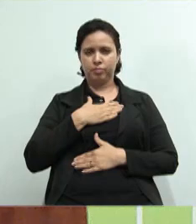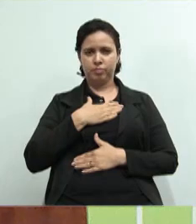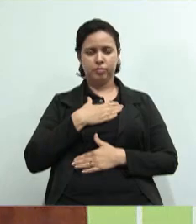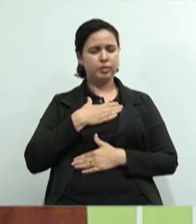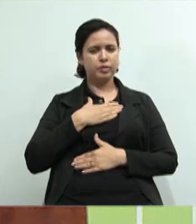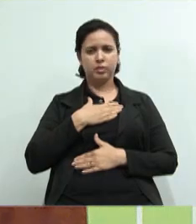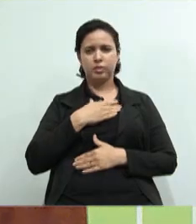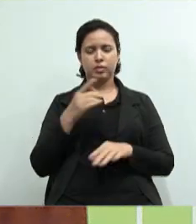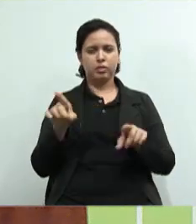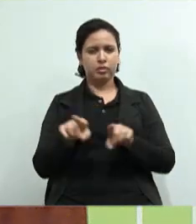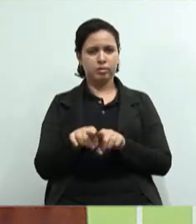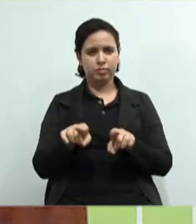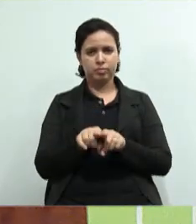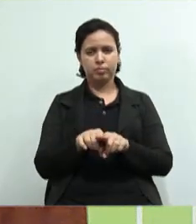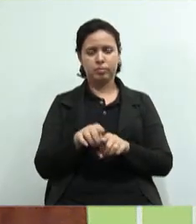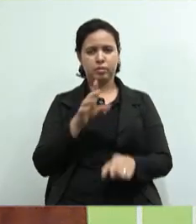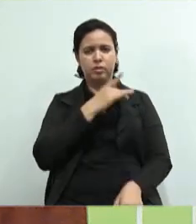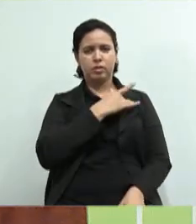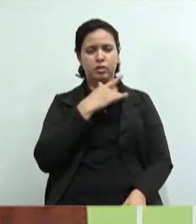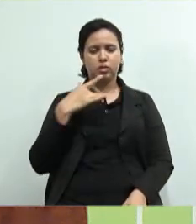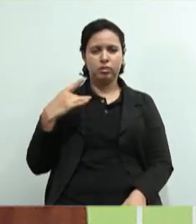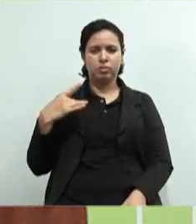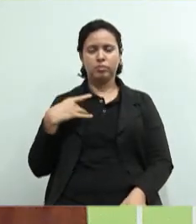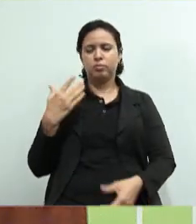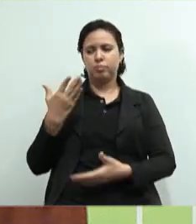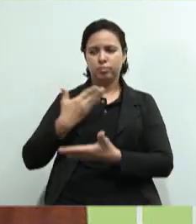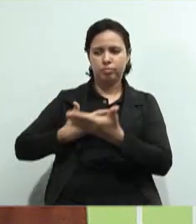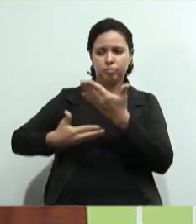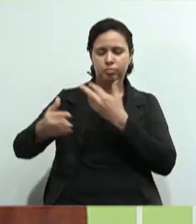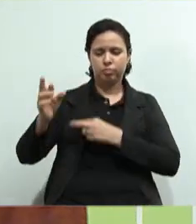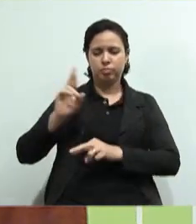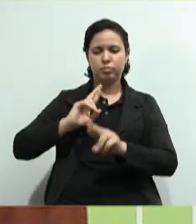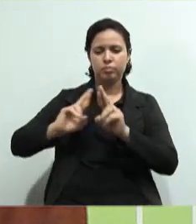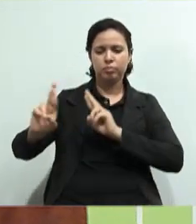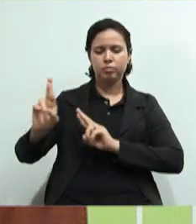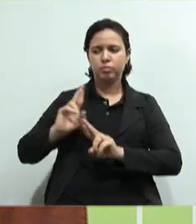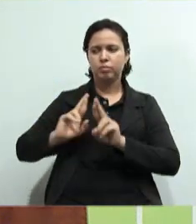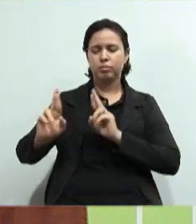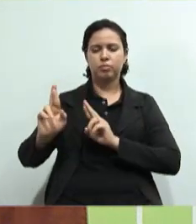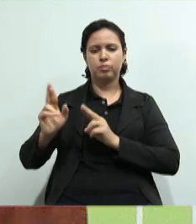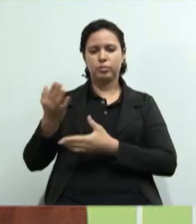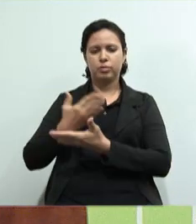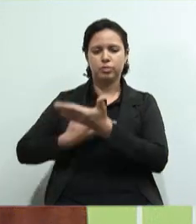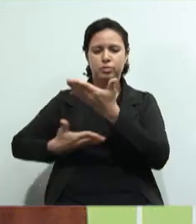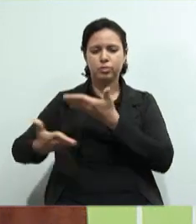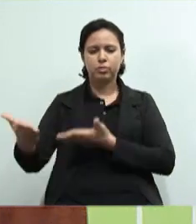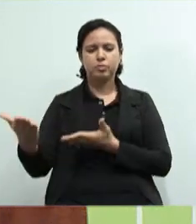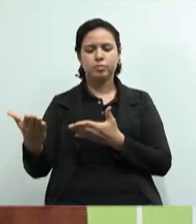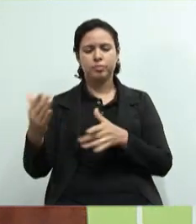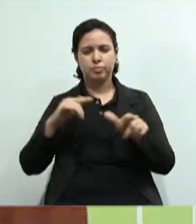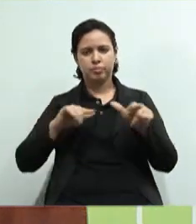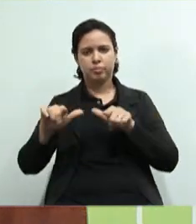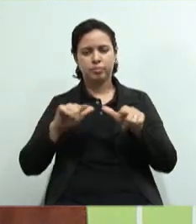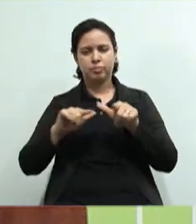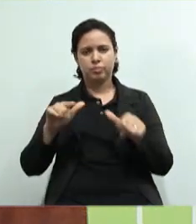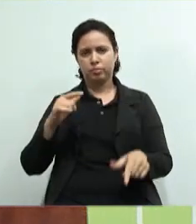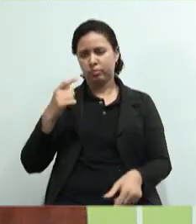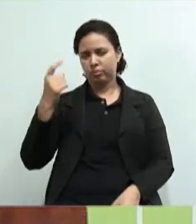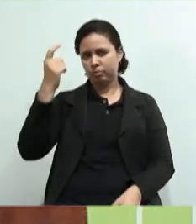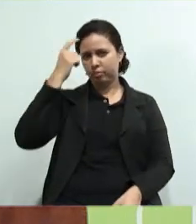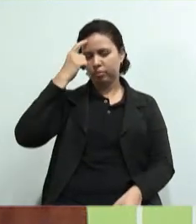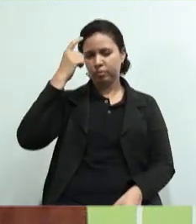físico, mas a saúde das relações interpessoais no trabalho, né? O